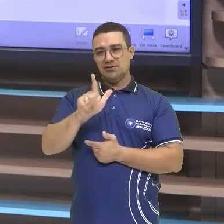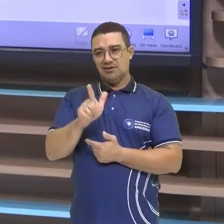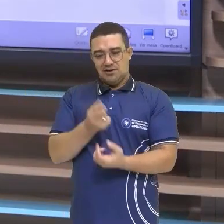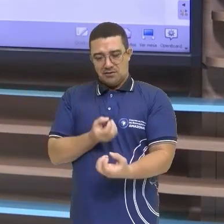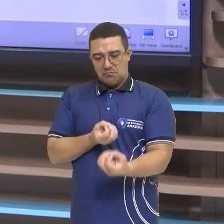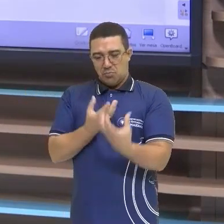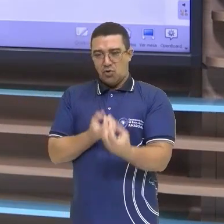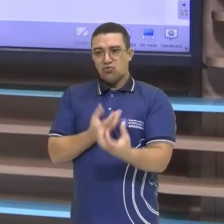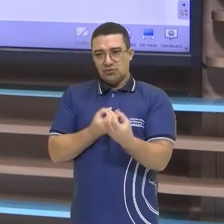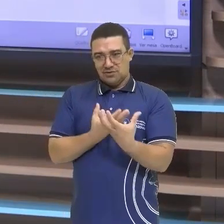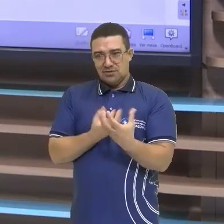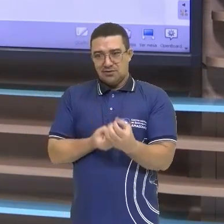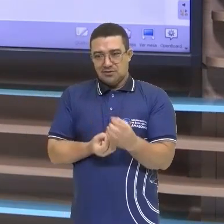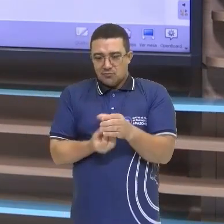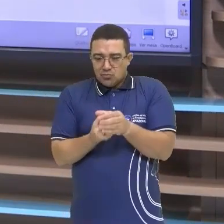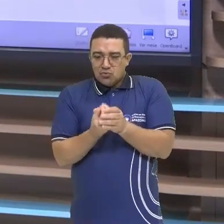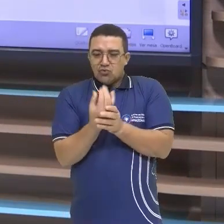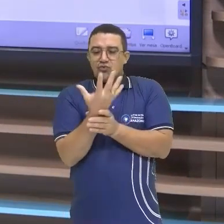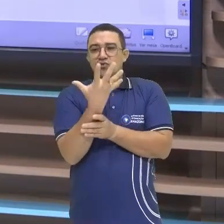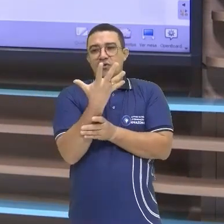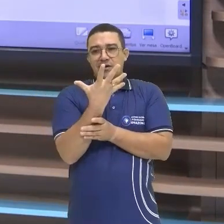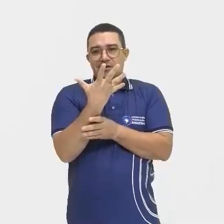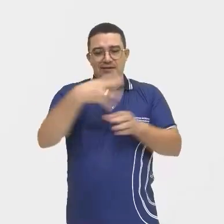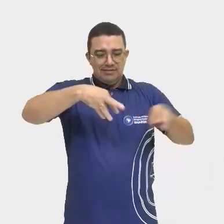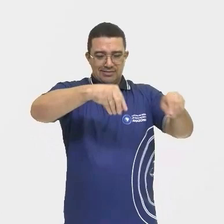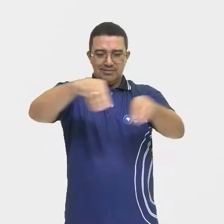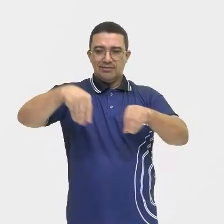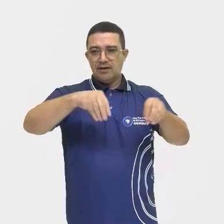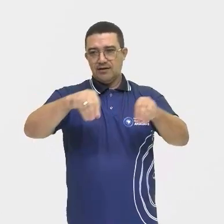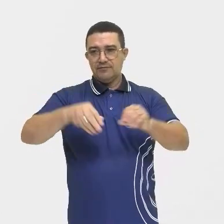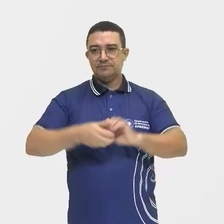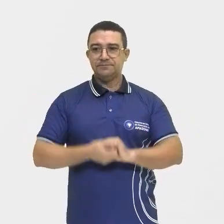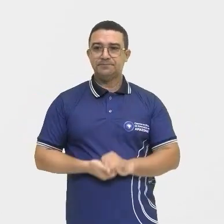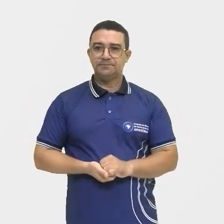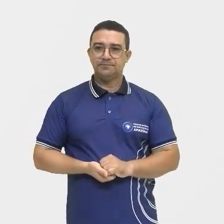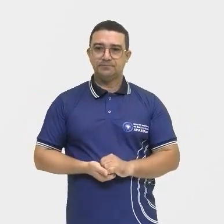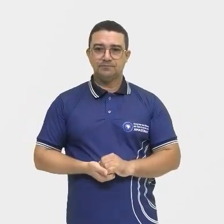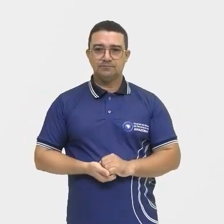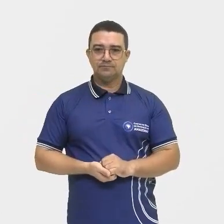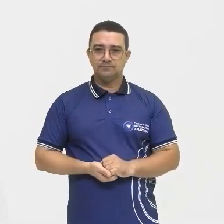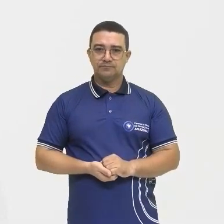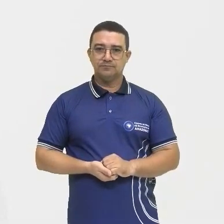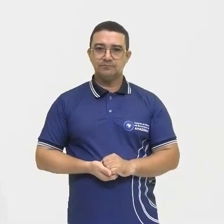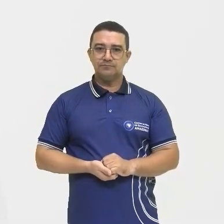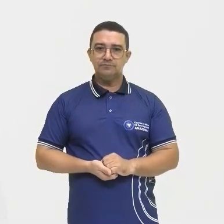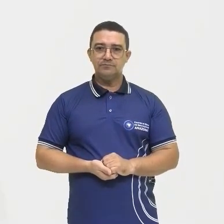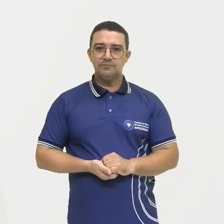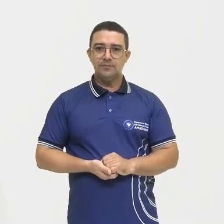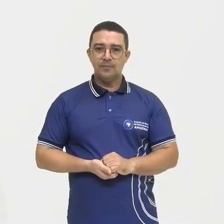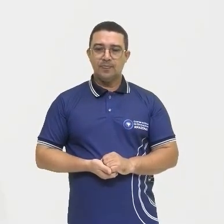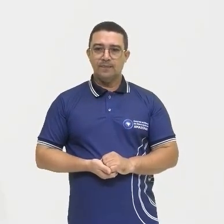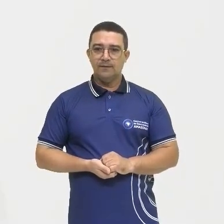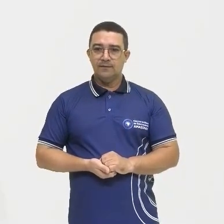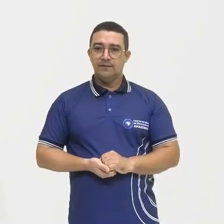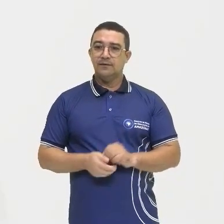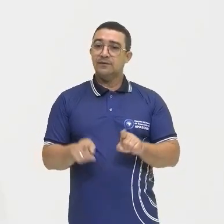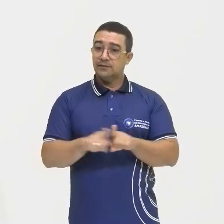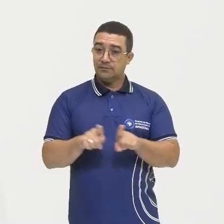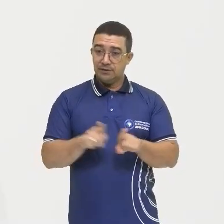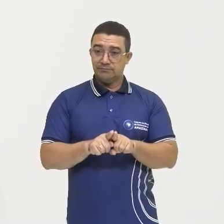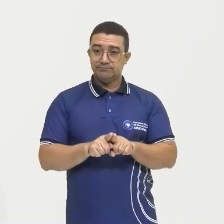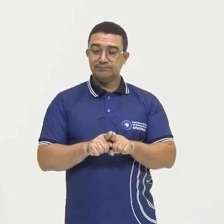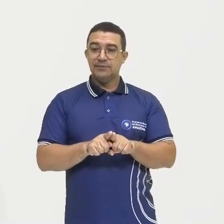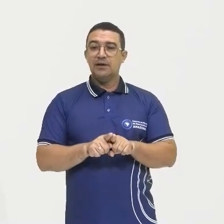terras, tá certo? Vamos a outra pauta? A outro ponto? Olha só, Outro ponto destacado aqui são as melhorias